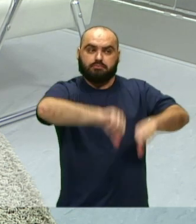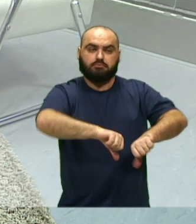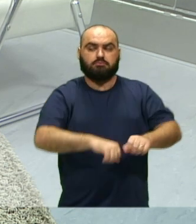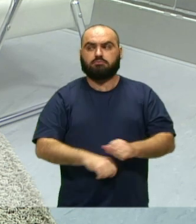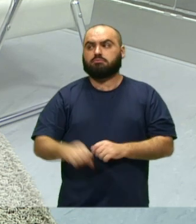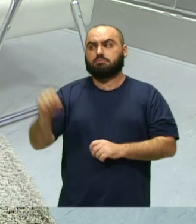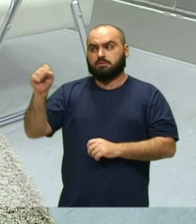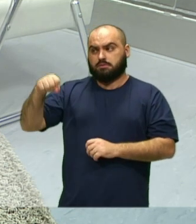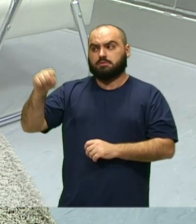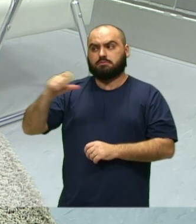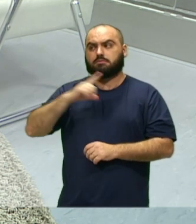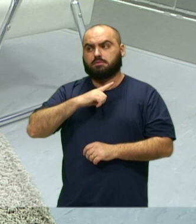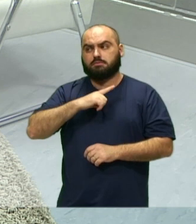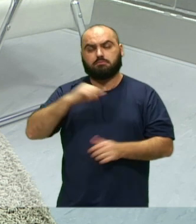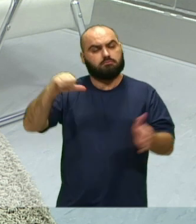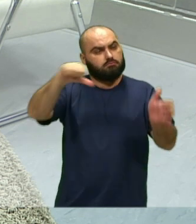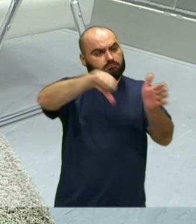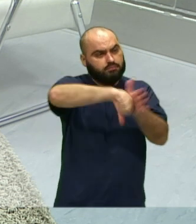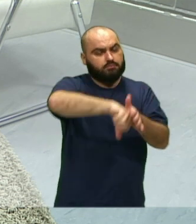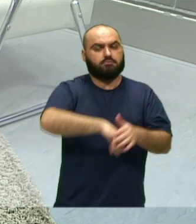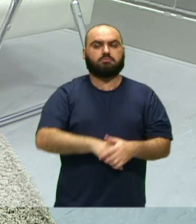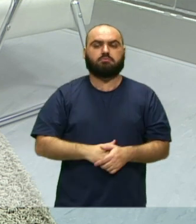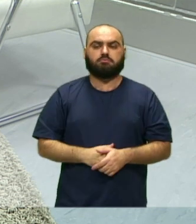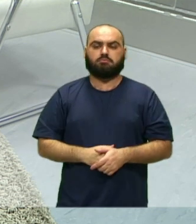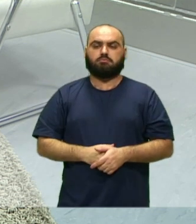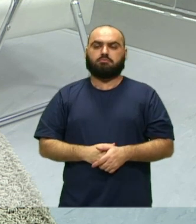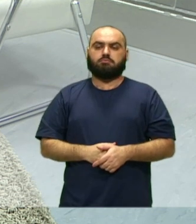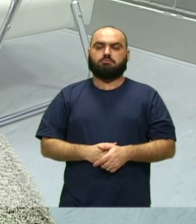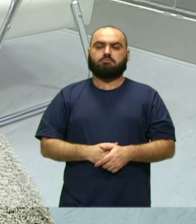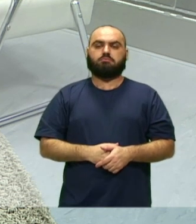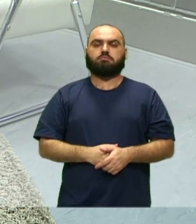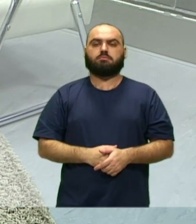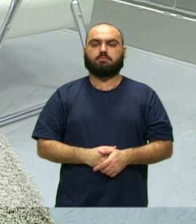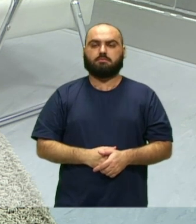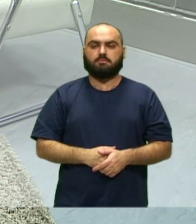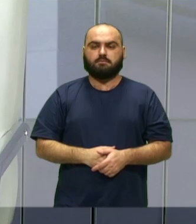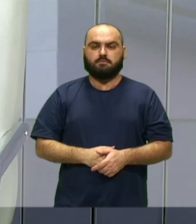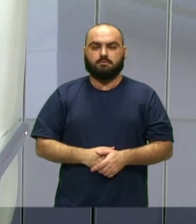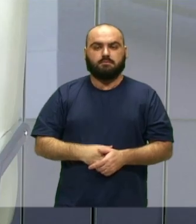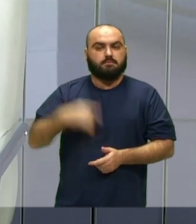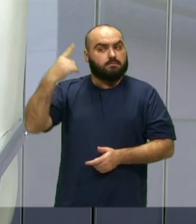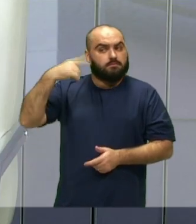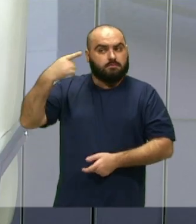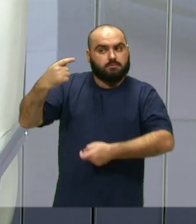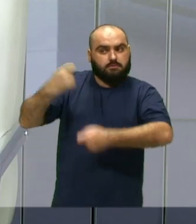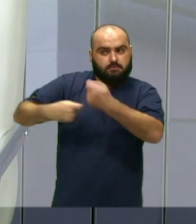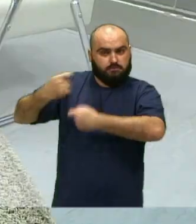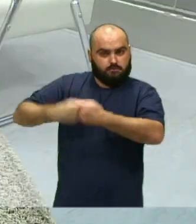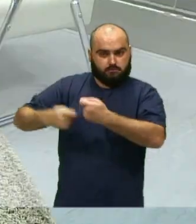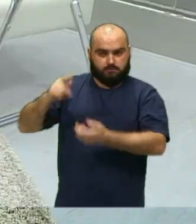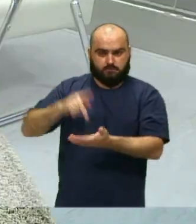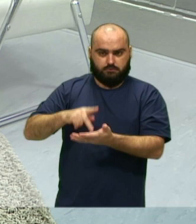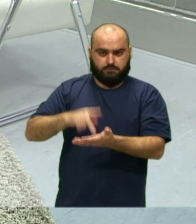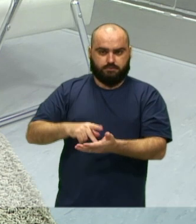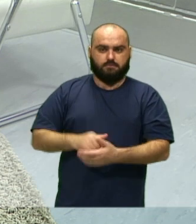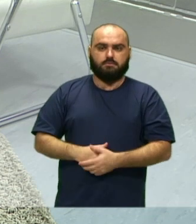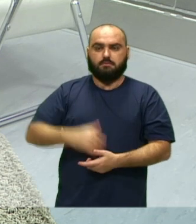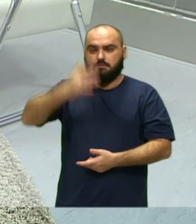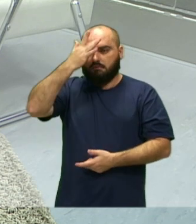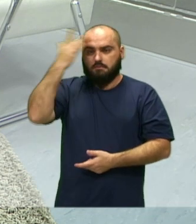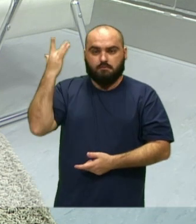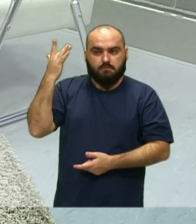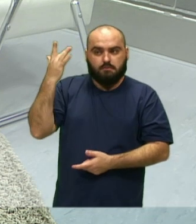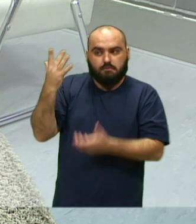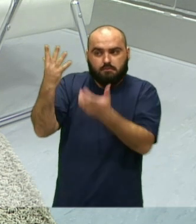administrativa. Provas e aí fica... Exatamente, no mínimo advocacia administrativa. No mínimo. As pessoas atuando em